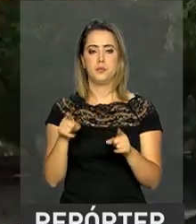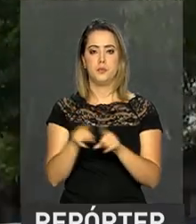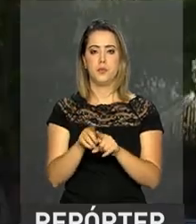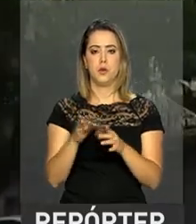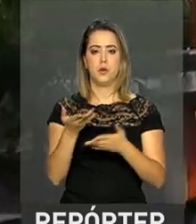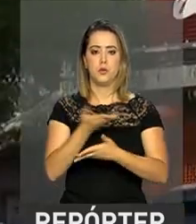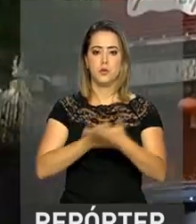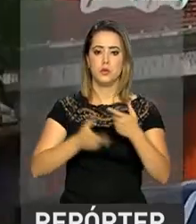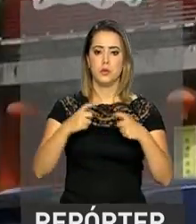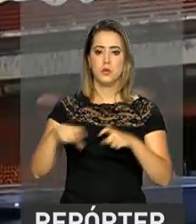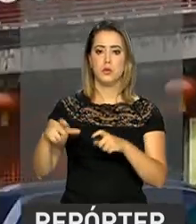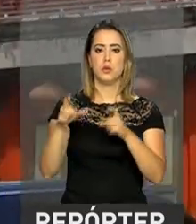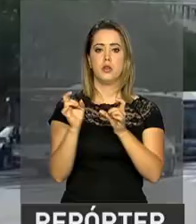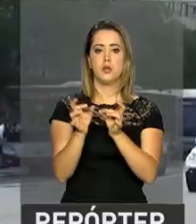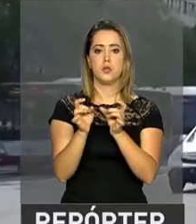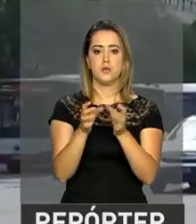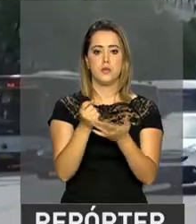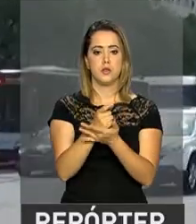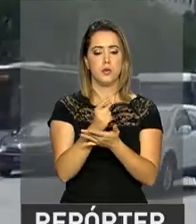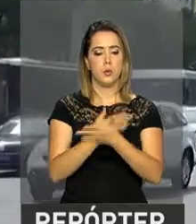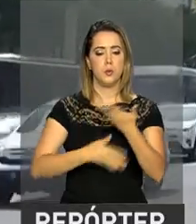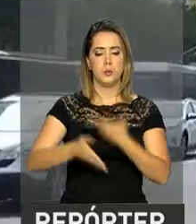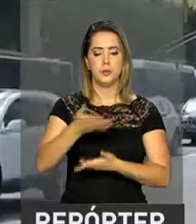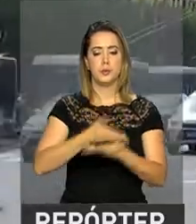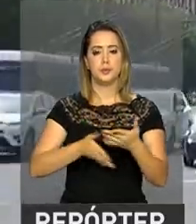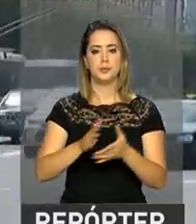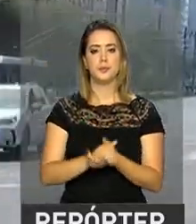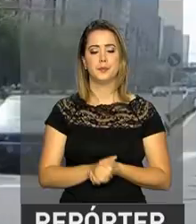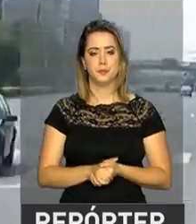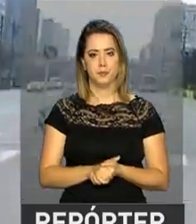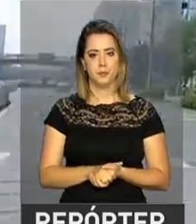seu ambiente de negócios.